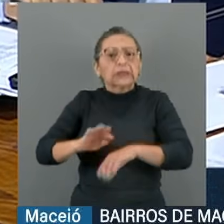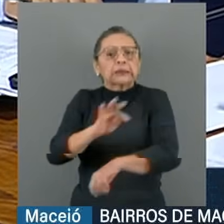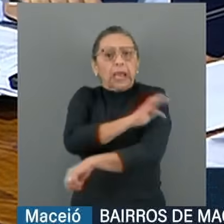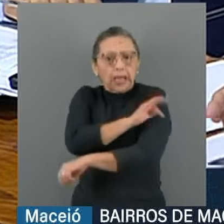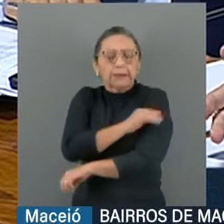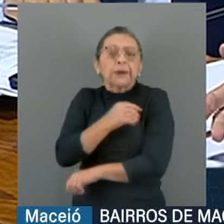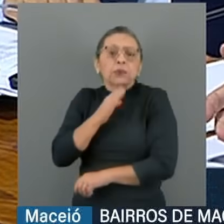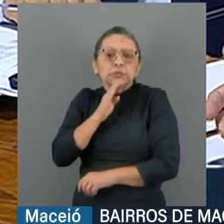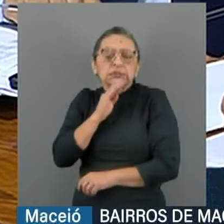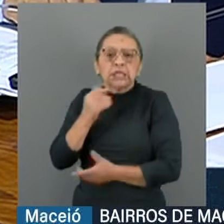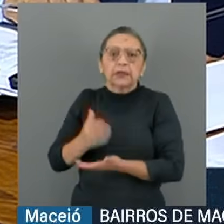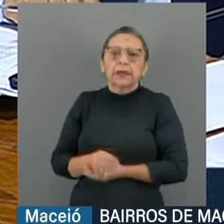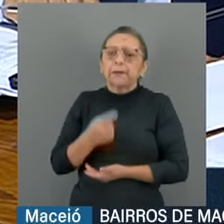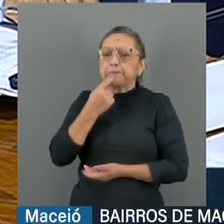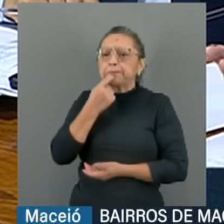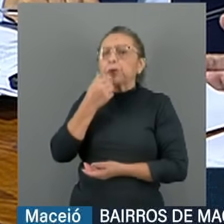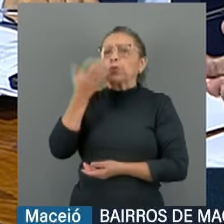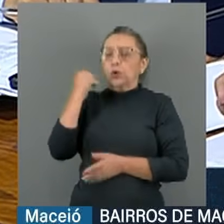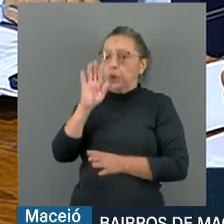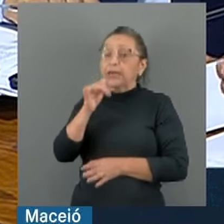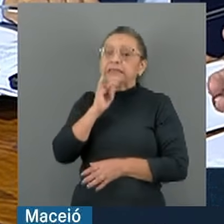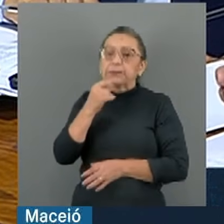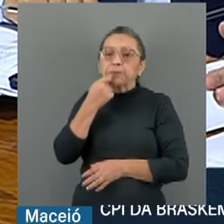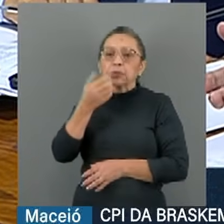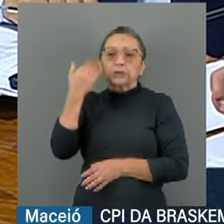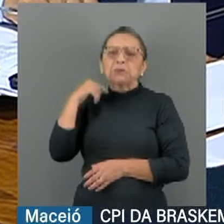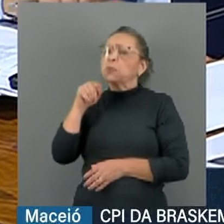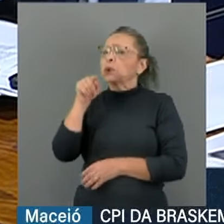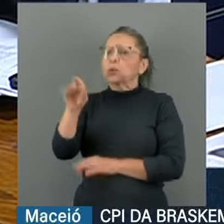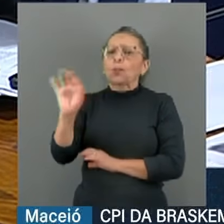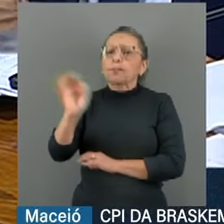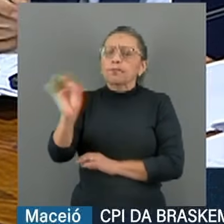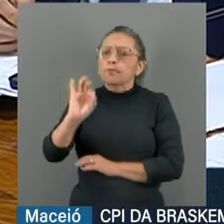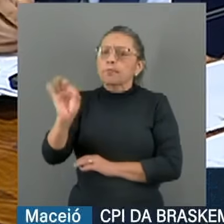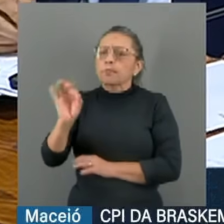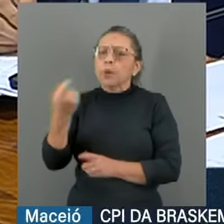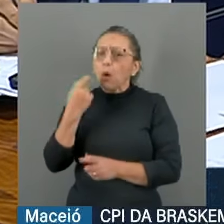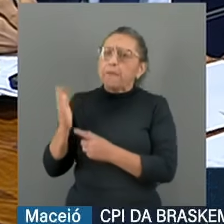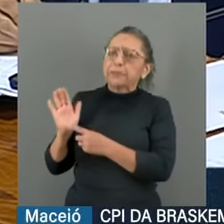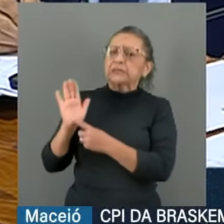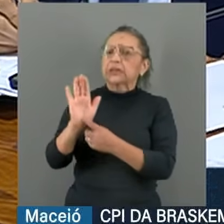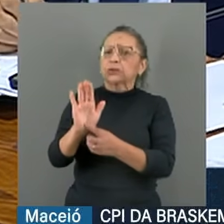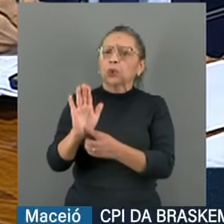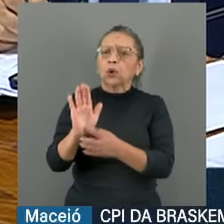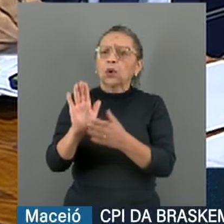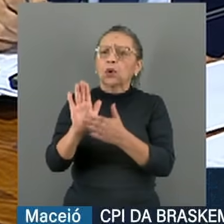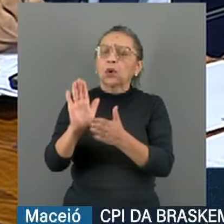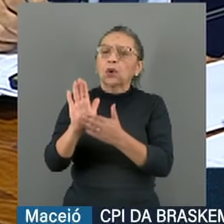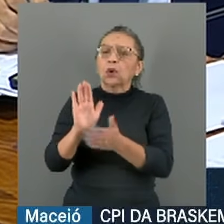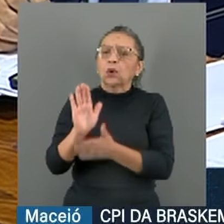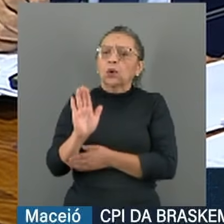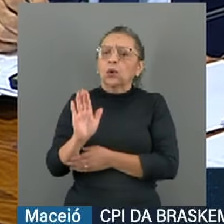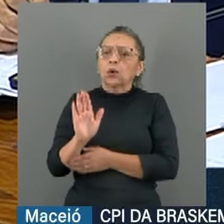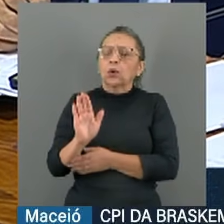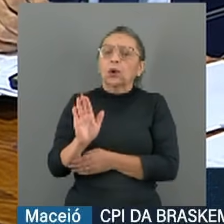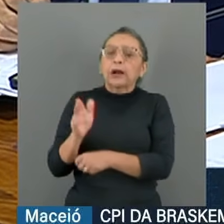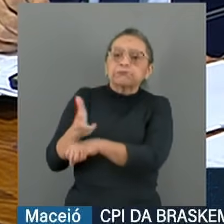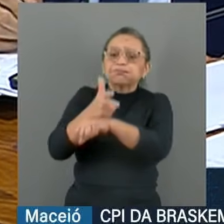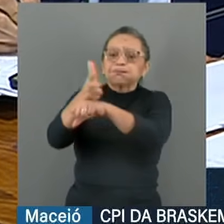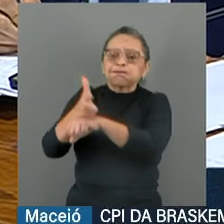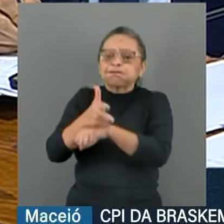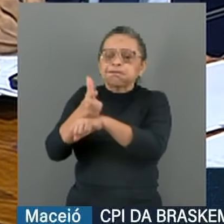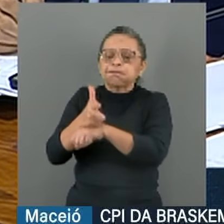Então, recentemente, por exemplo, Vossa Excelência não teve como apresentar as imagens de 8 de janeiro do Ministério de